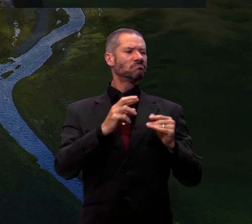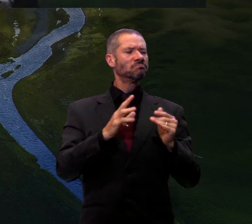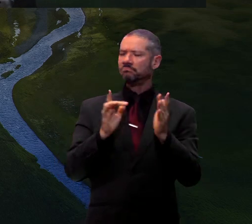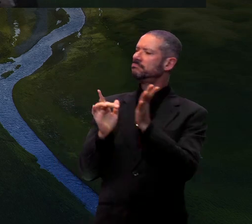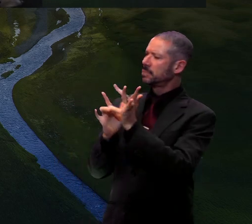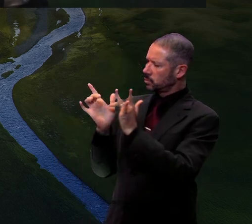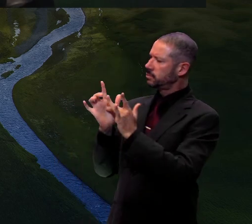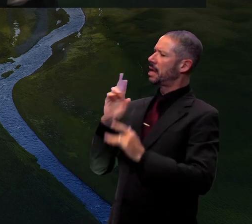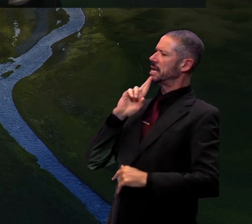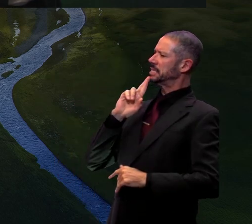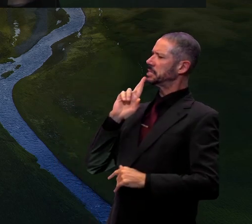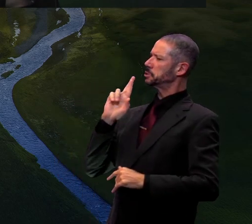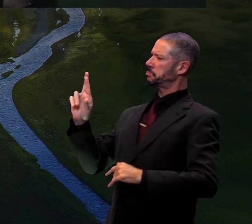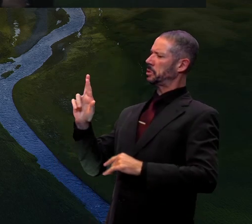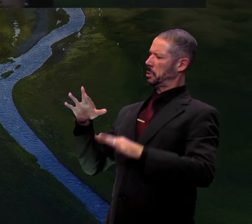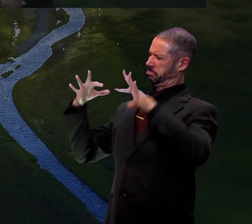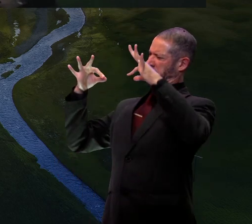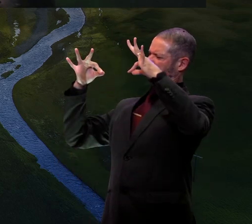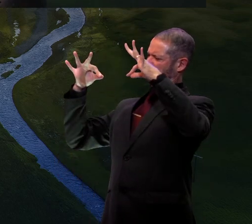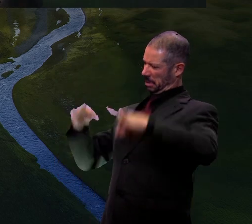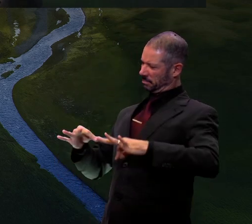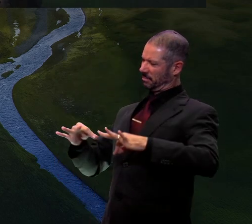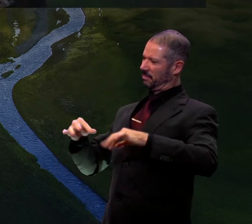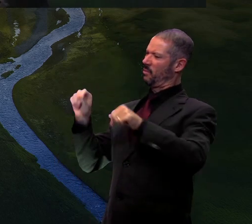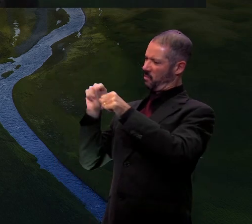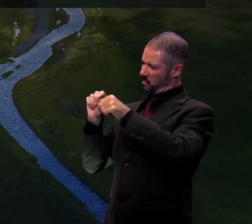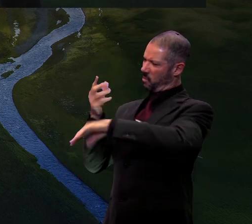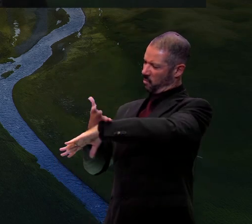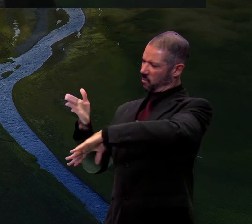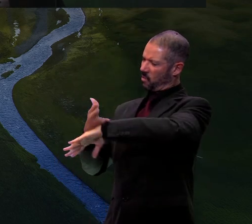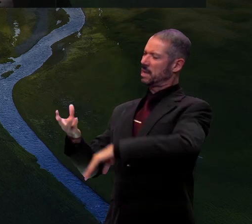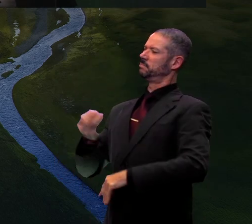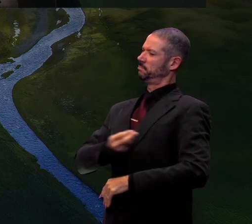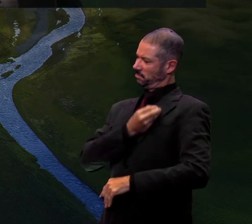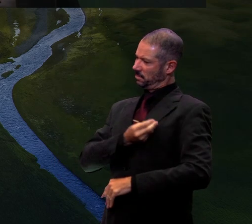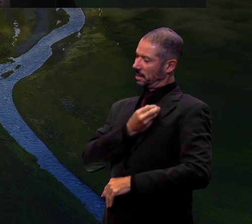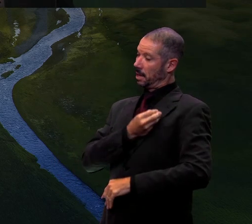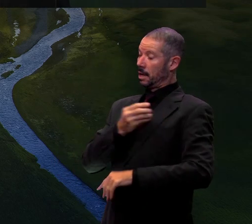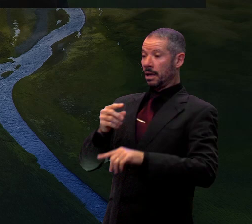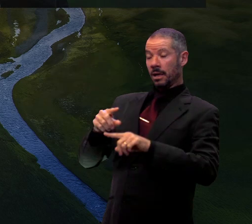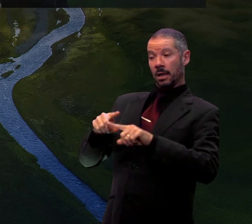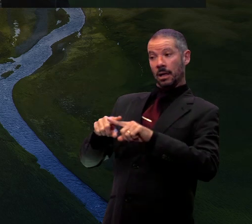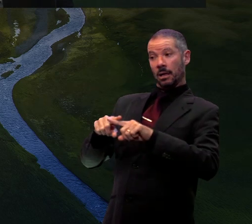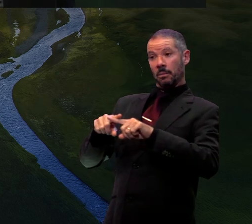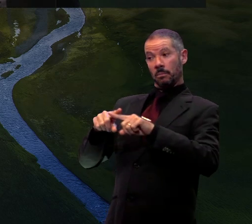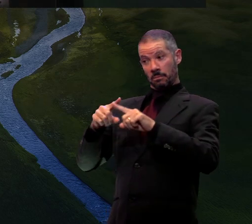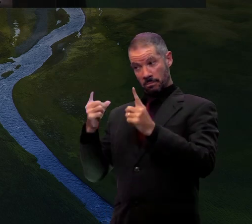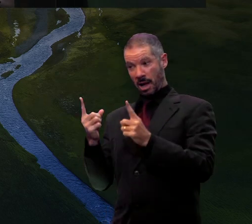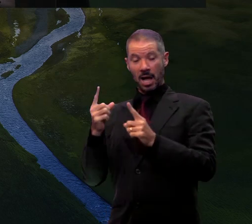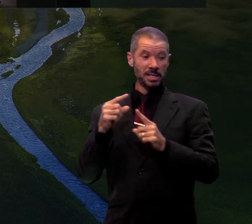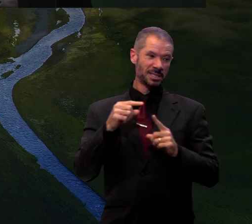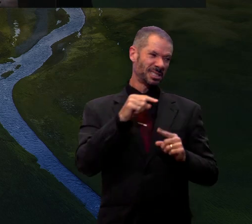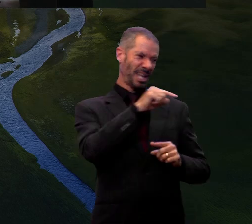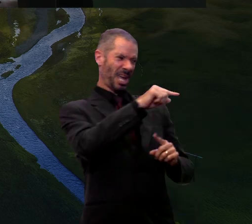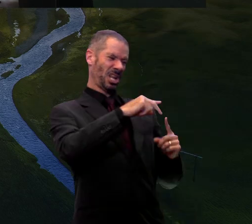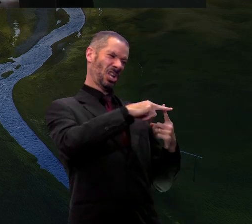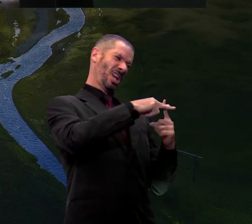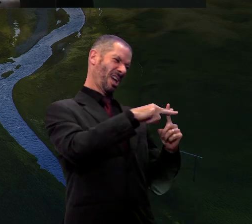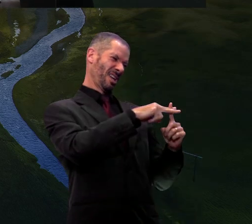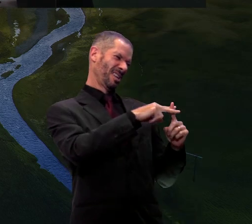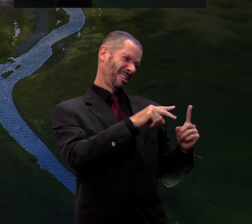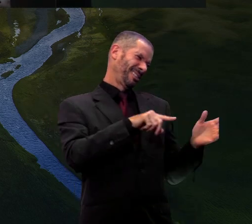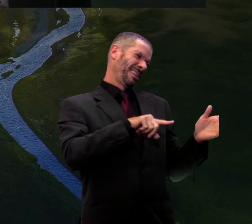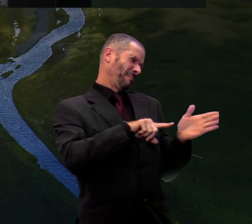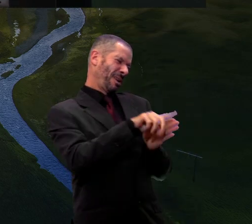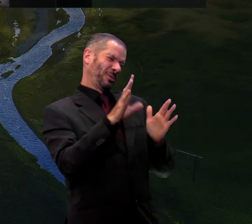você respondeu corretamente, faça isso e viverá. Mas ele, querendo justificar-se, perguntou a